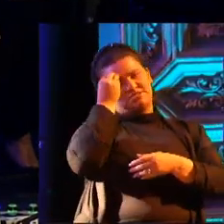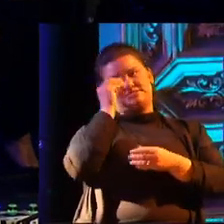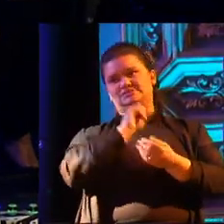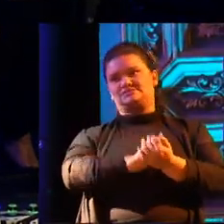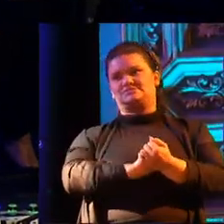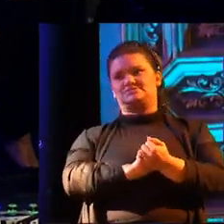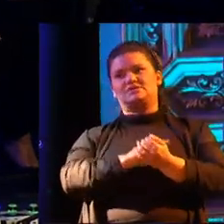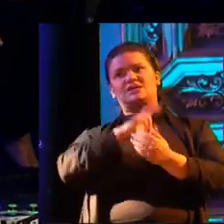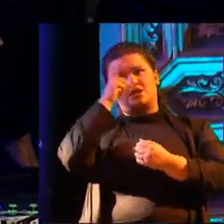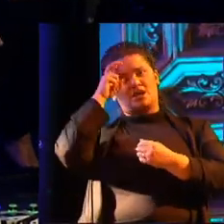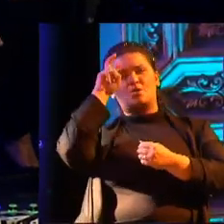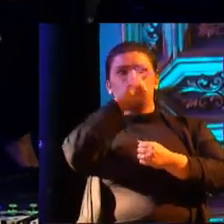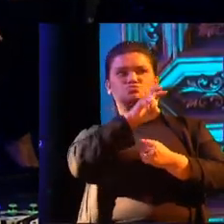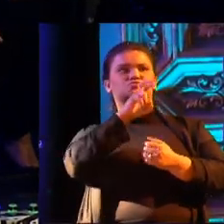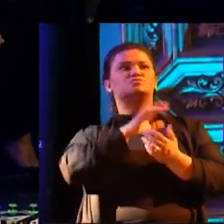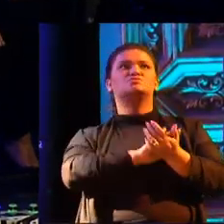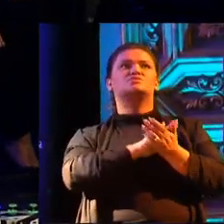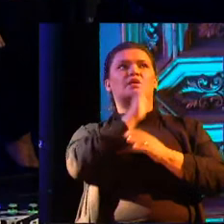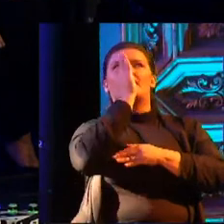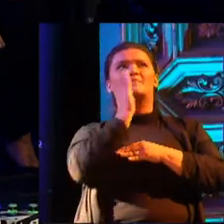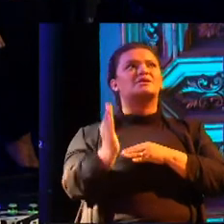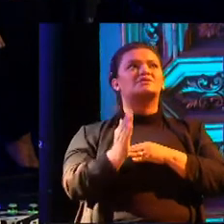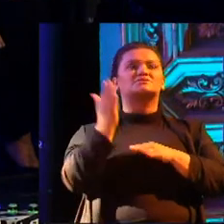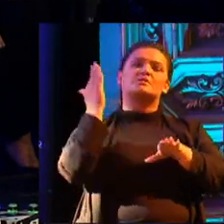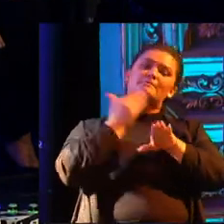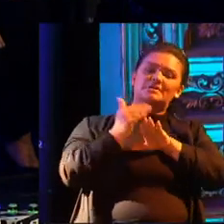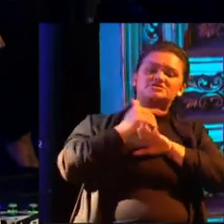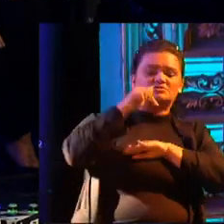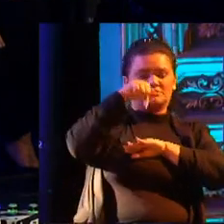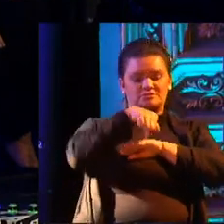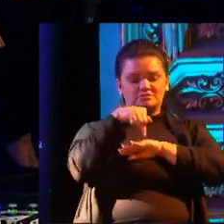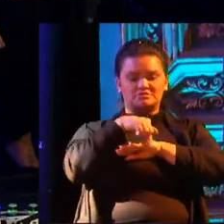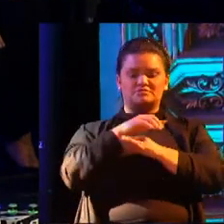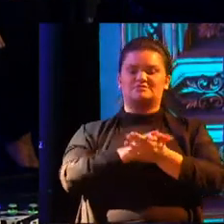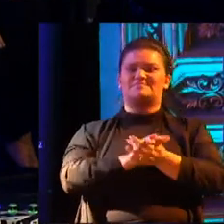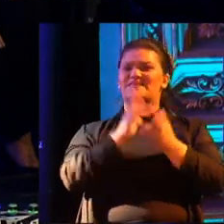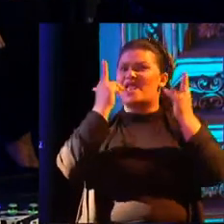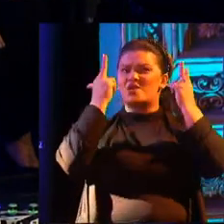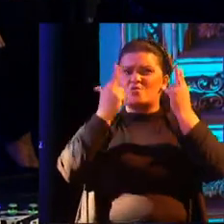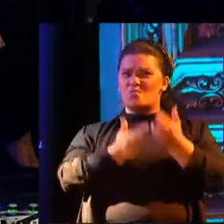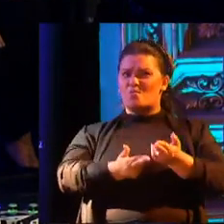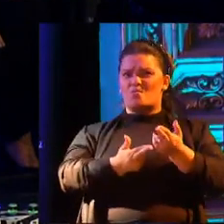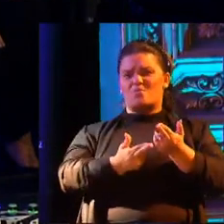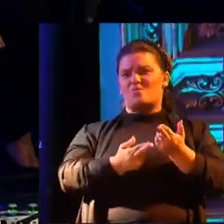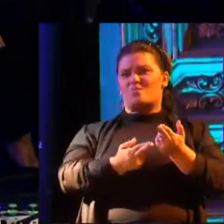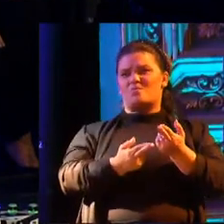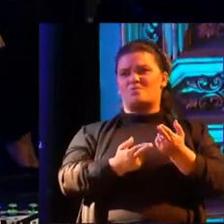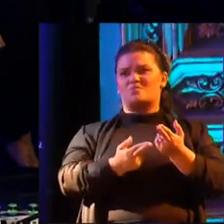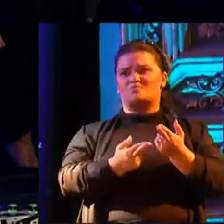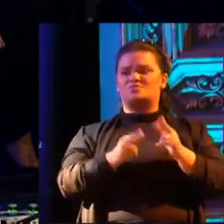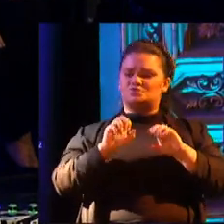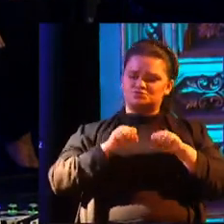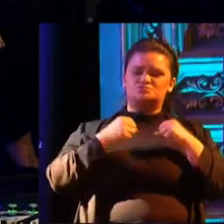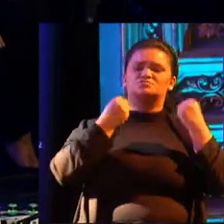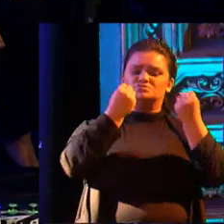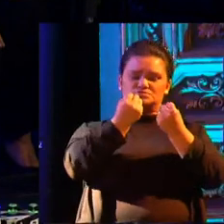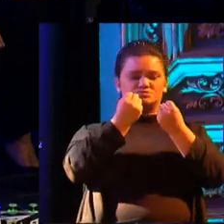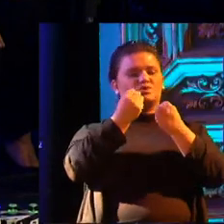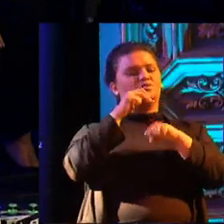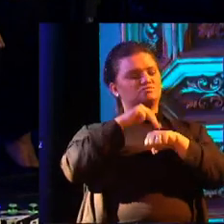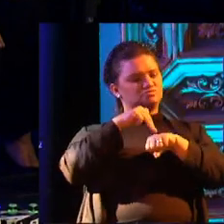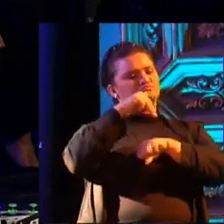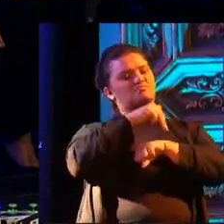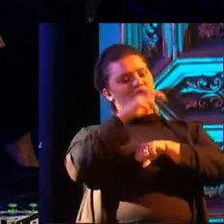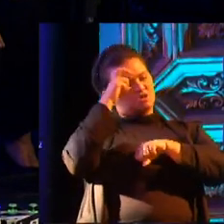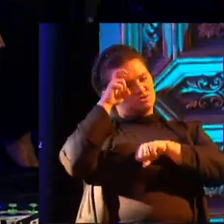a cultura brasileira praticada aqui é igualzinho o esforço, né, dos mestres de cultura